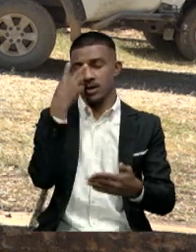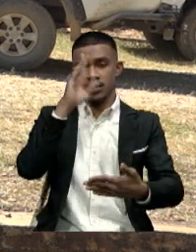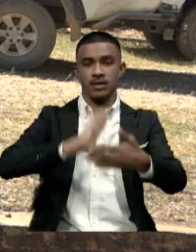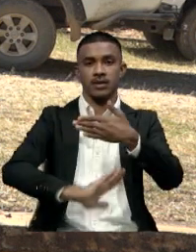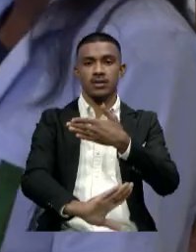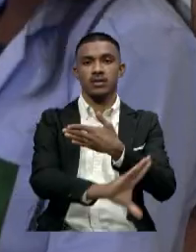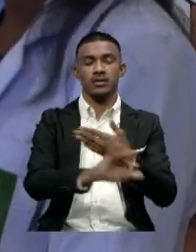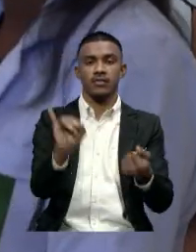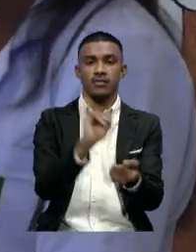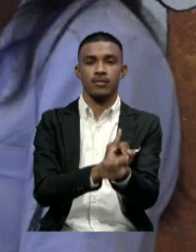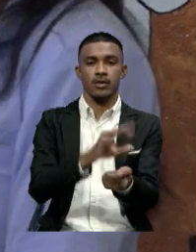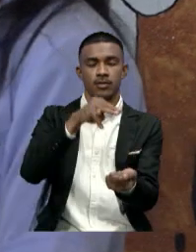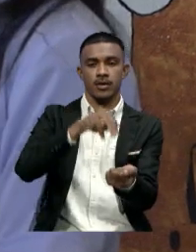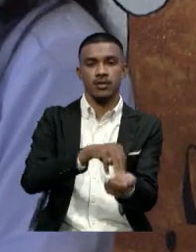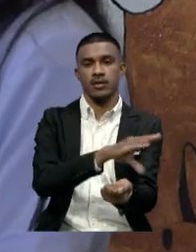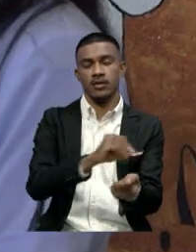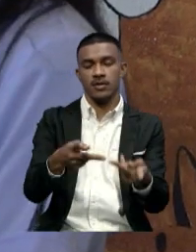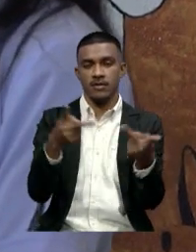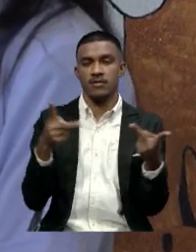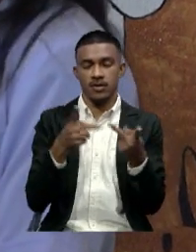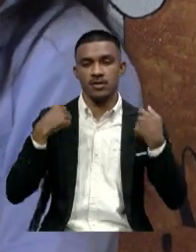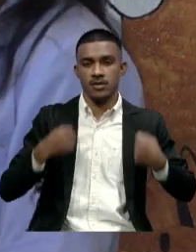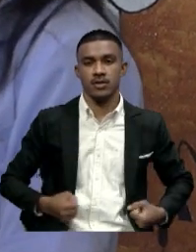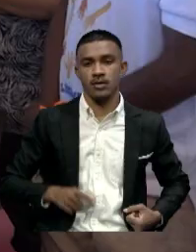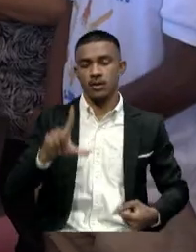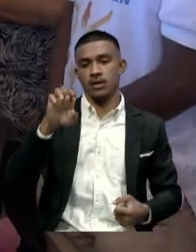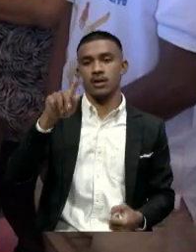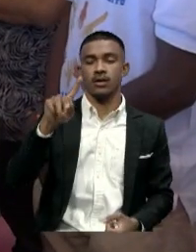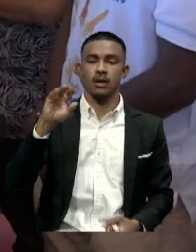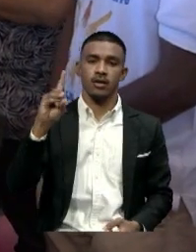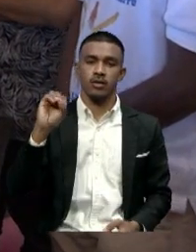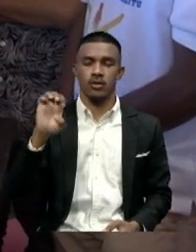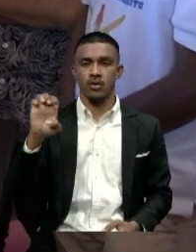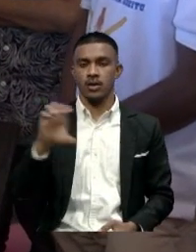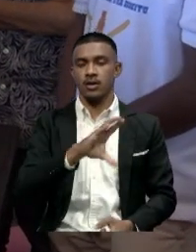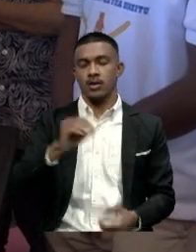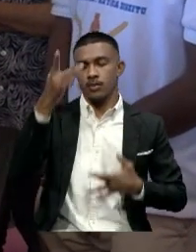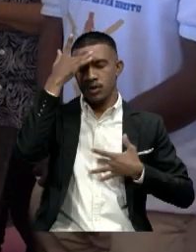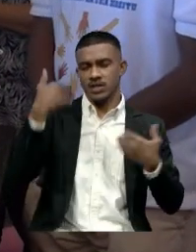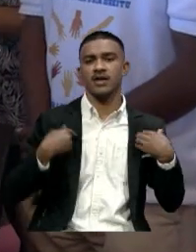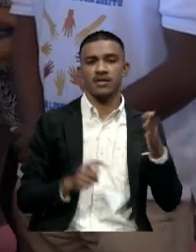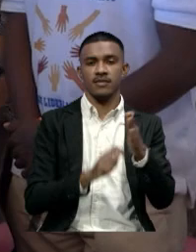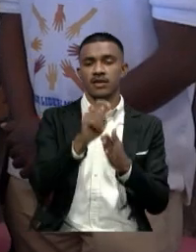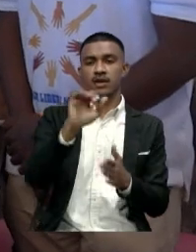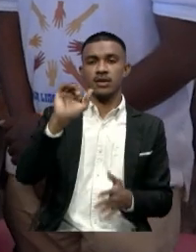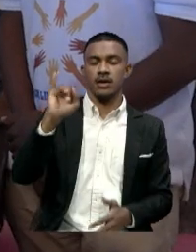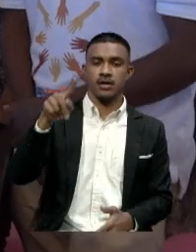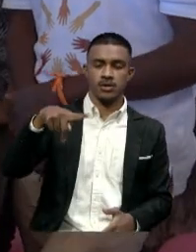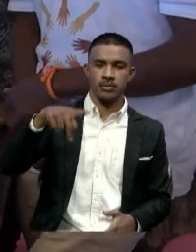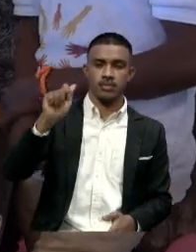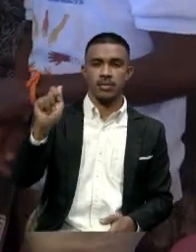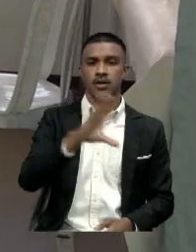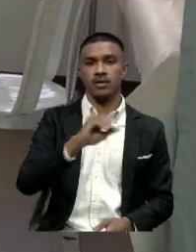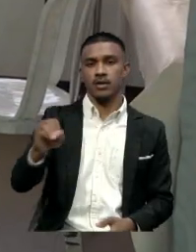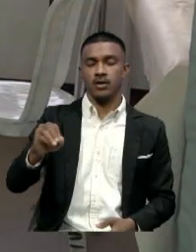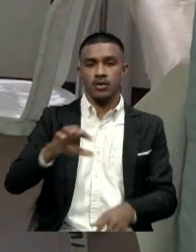e médico. Iha Centro Saúde Comunitária Lake Doe, moras neberesista as makanesa moras ispa, diarreia, kulit